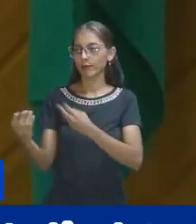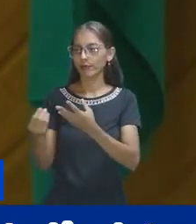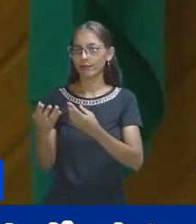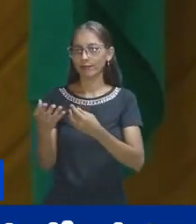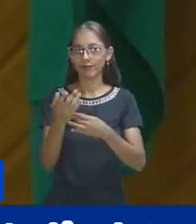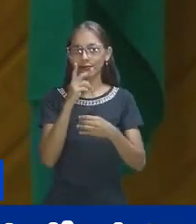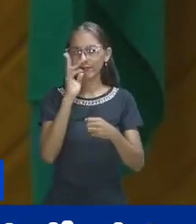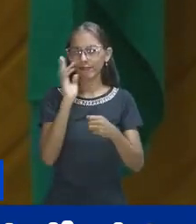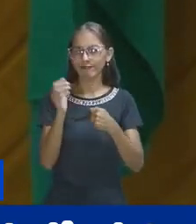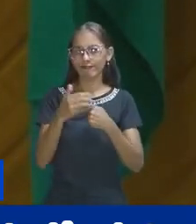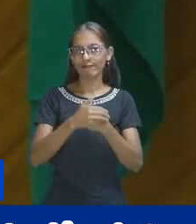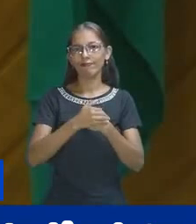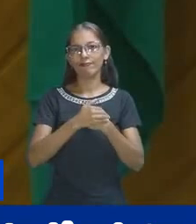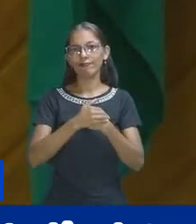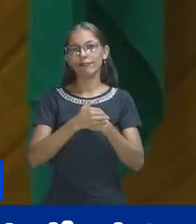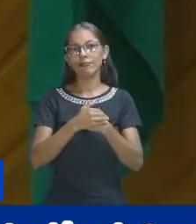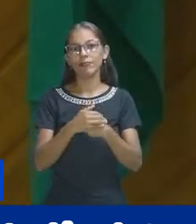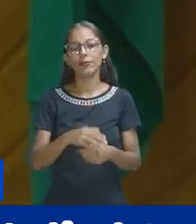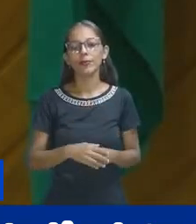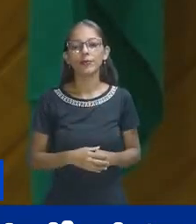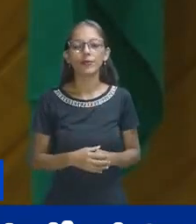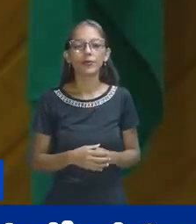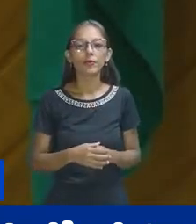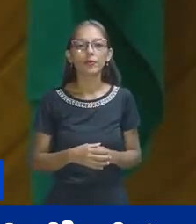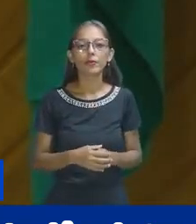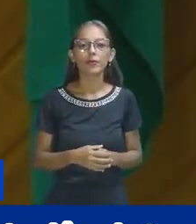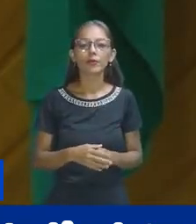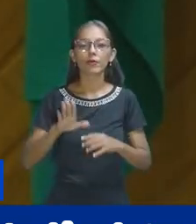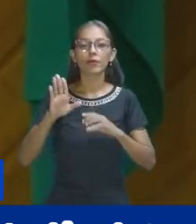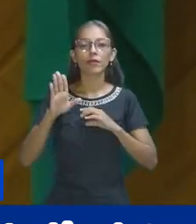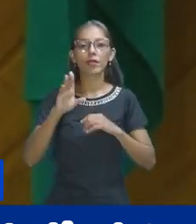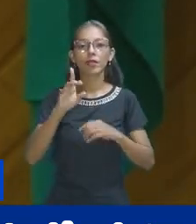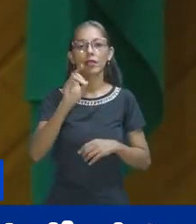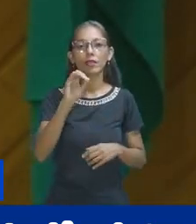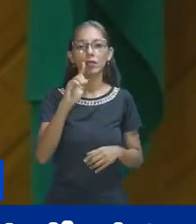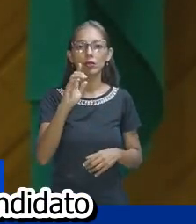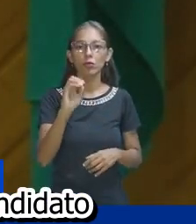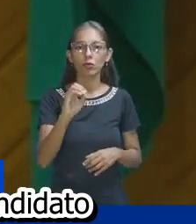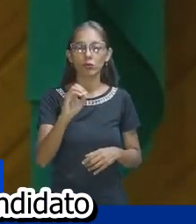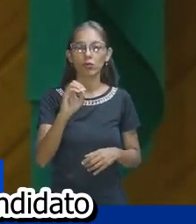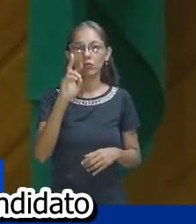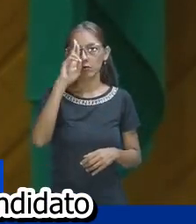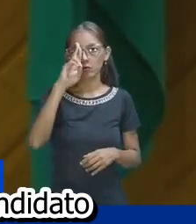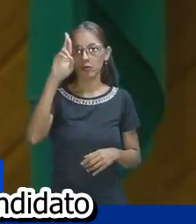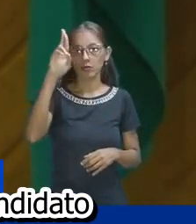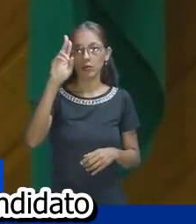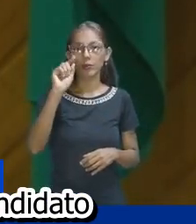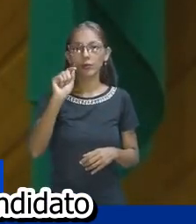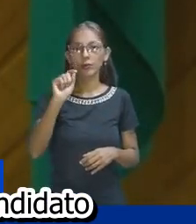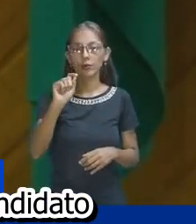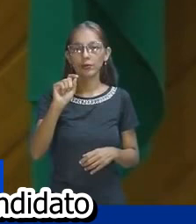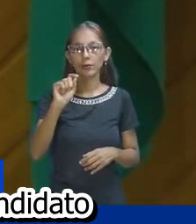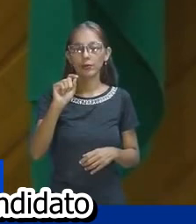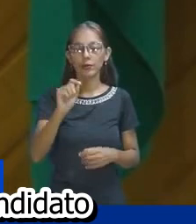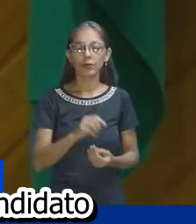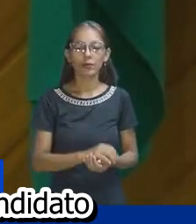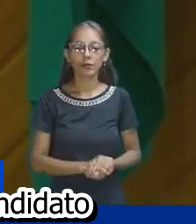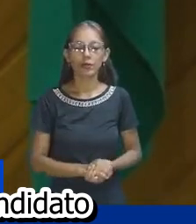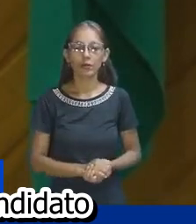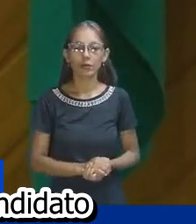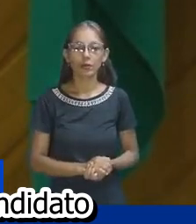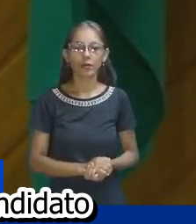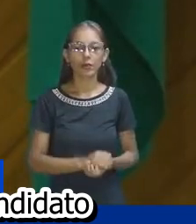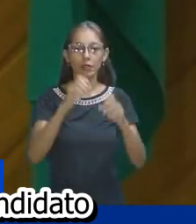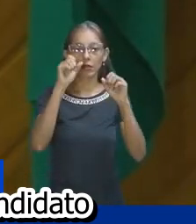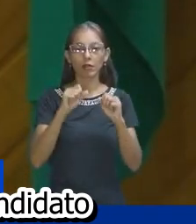Sênio. Já Diogo Sênio deve ser responsabilizado, pois, além de ter sido citado diretamente